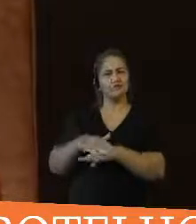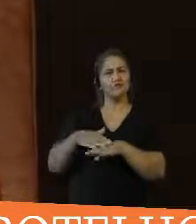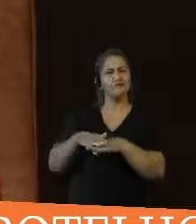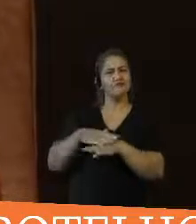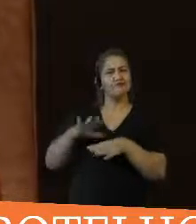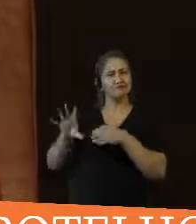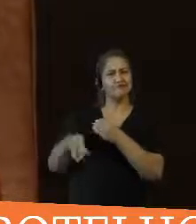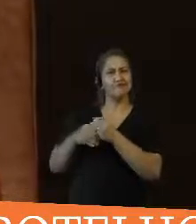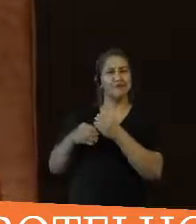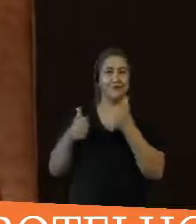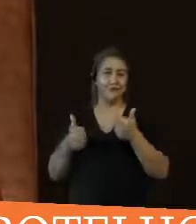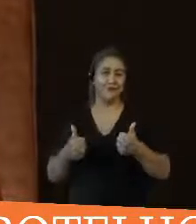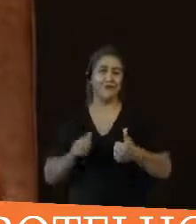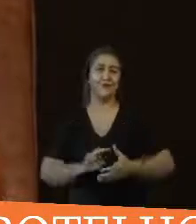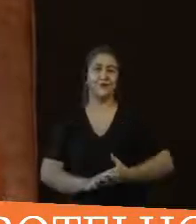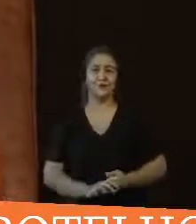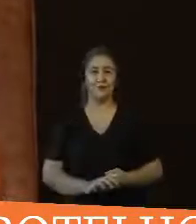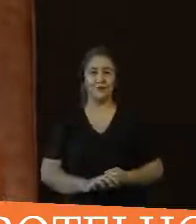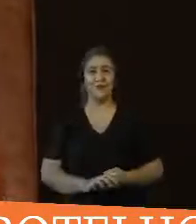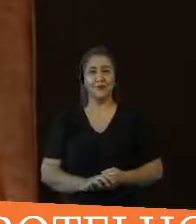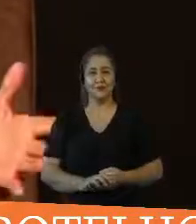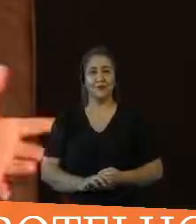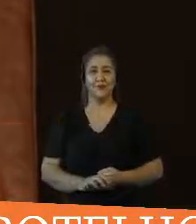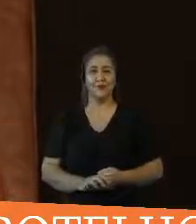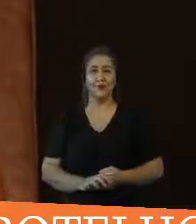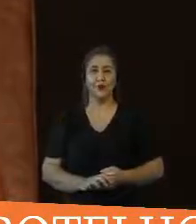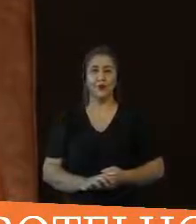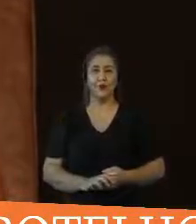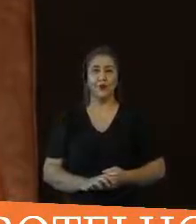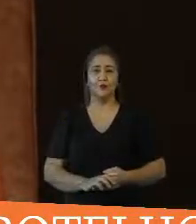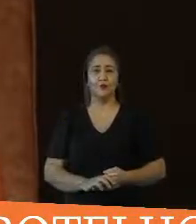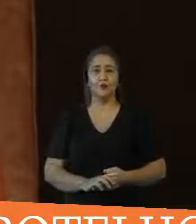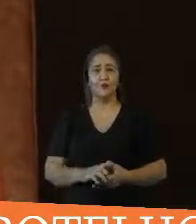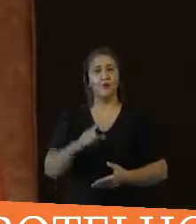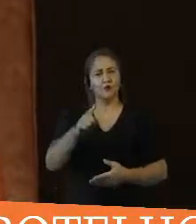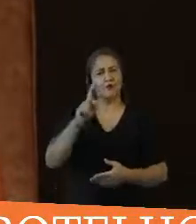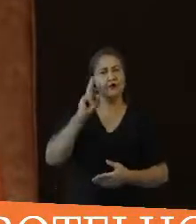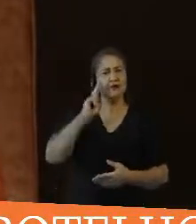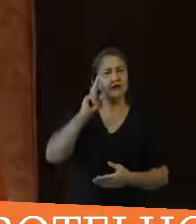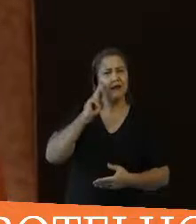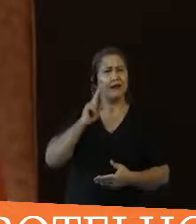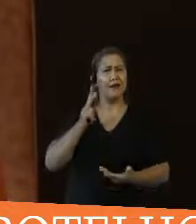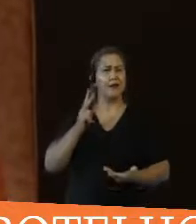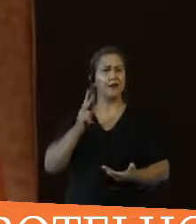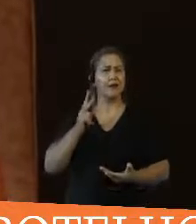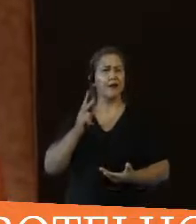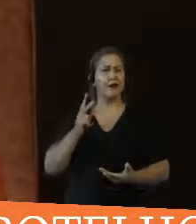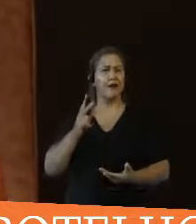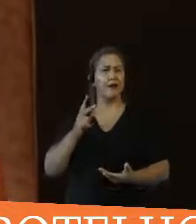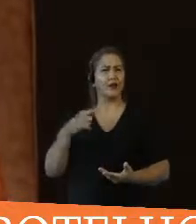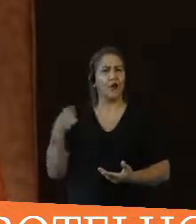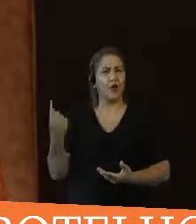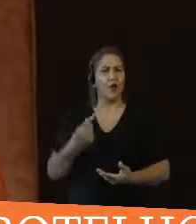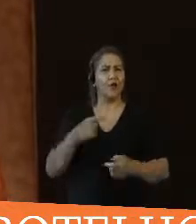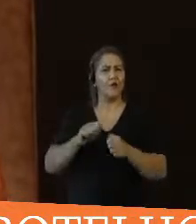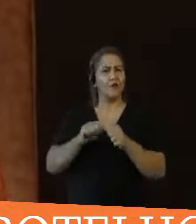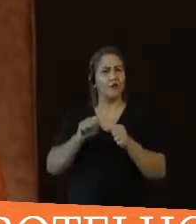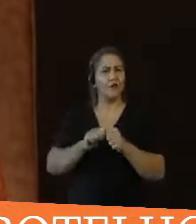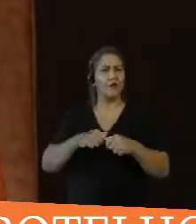bom. Então, é o seguinte. Bom, como você pode se lembrar, né, nós fizemos esse